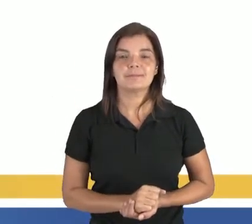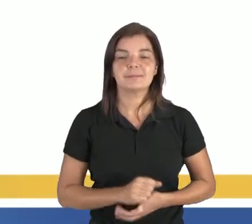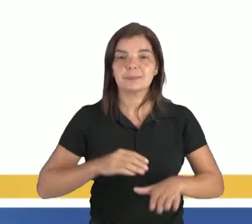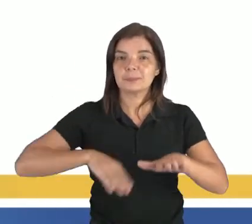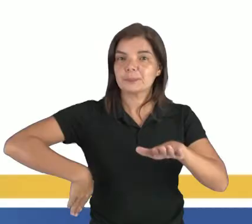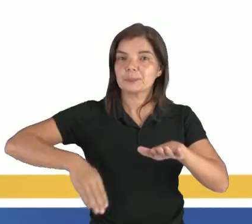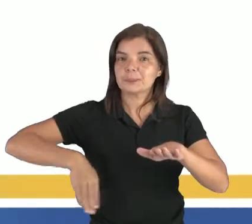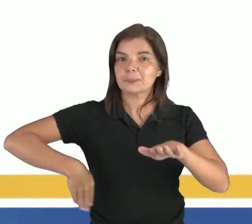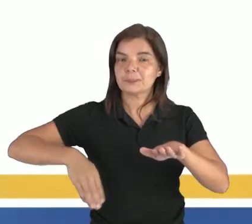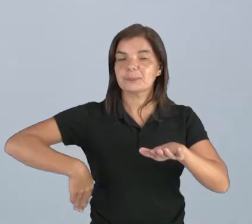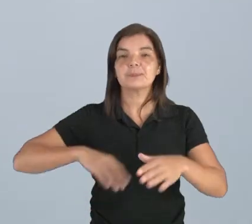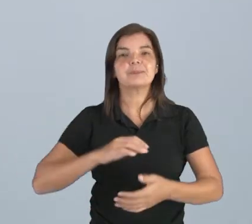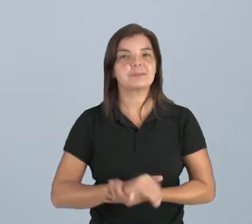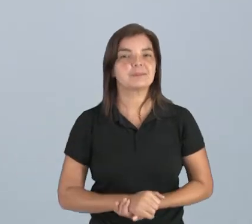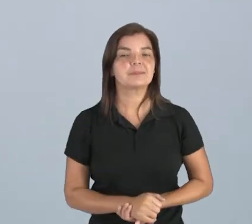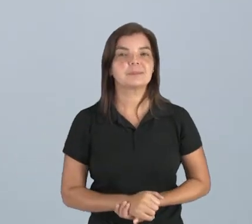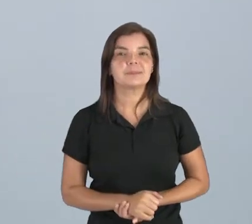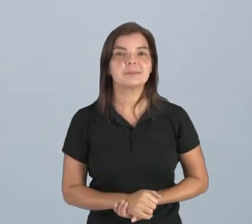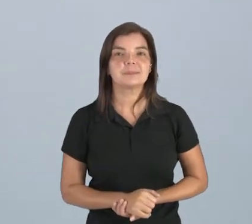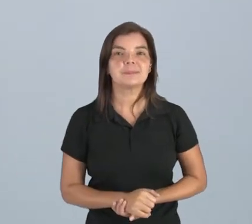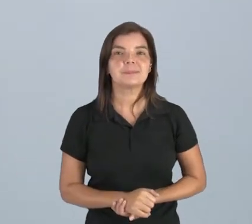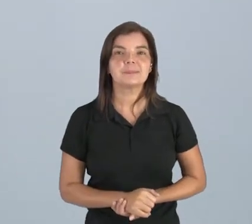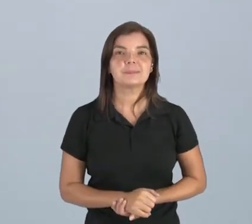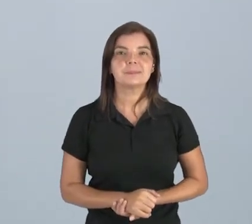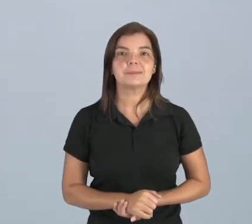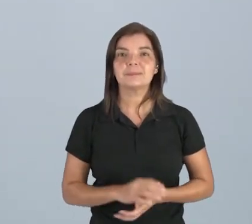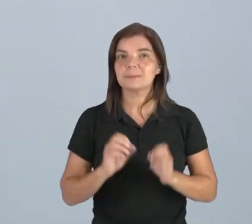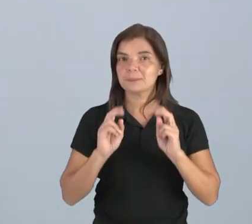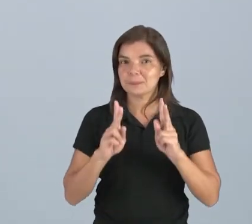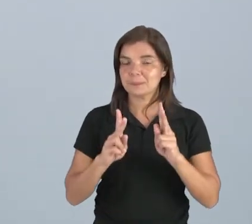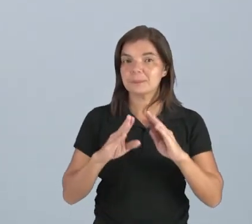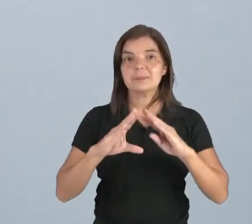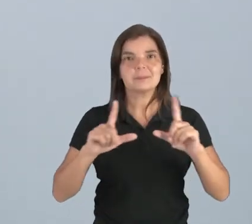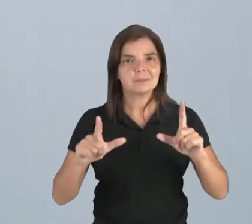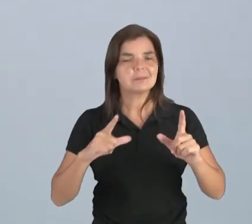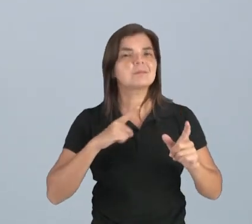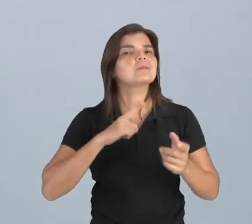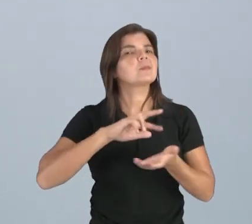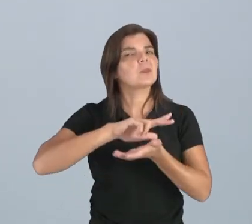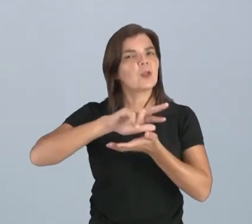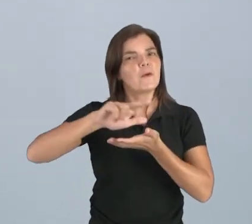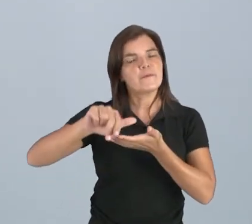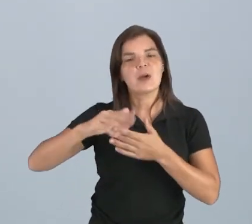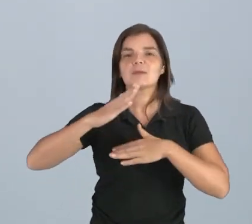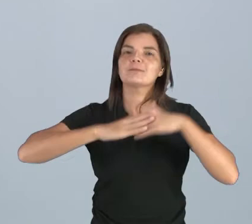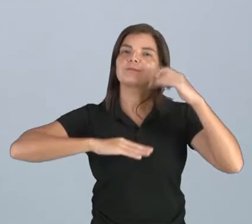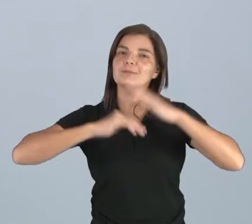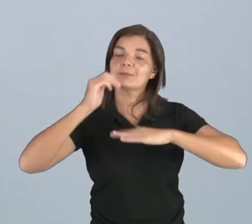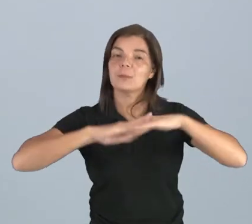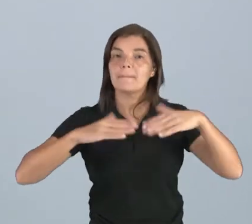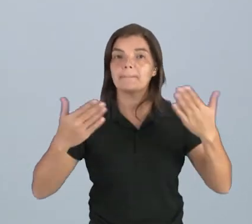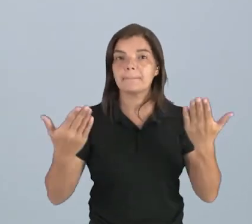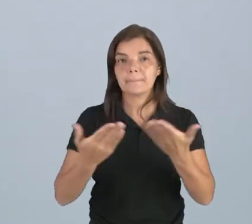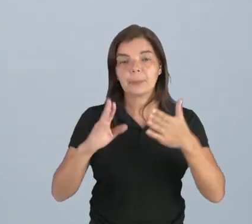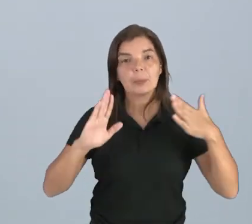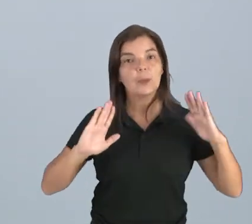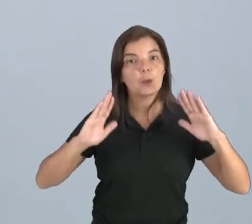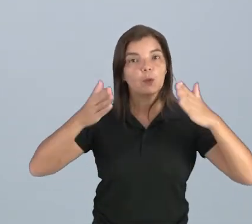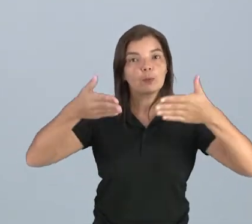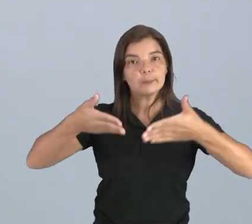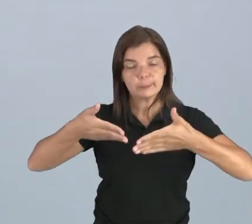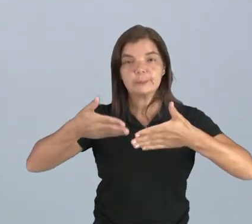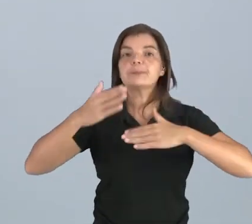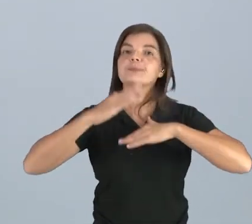que é o nadador. Pode ser nadadora também, ok? Claro que nós temos outras professions, mas hoje nós vamos focar